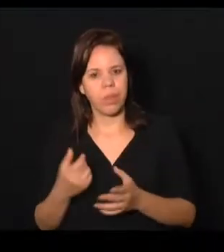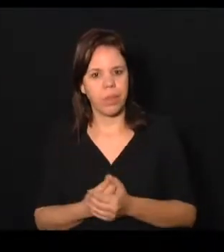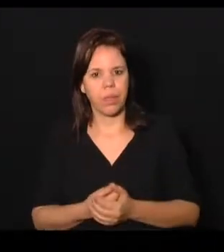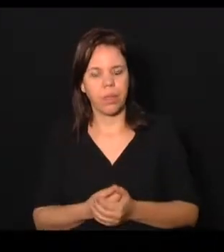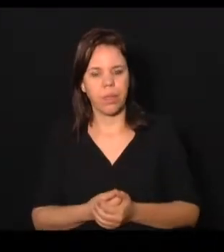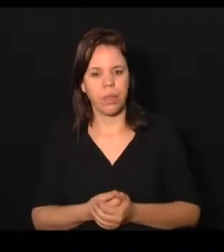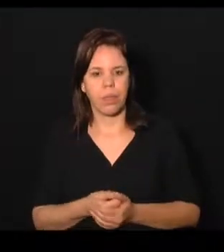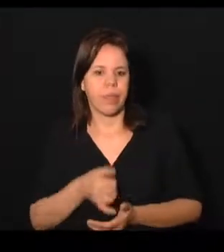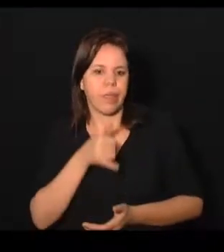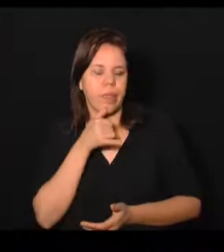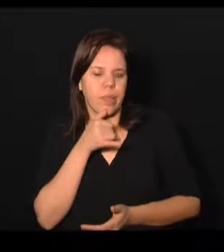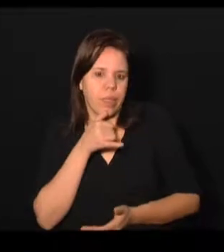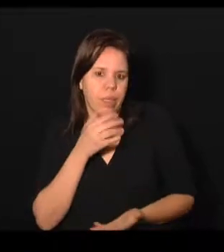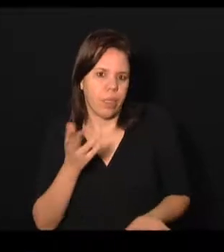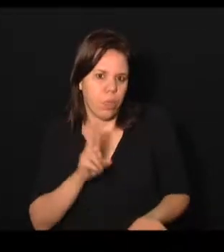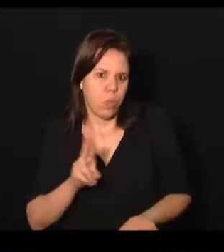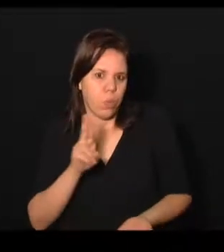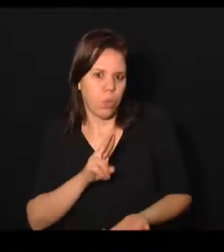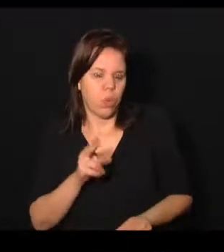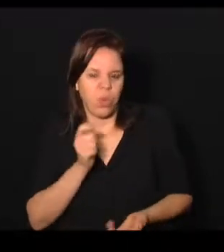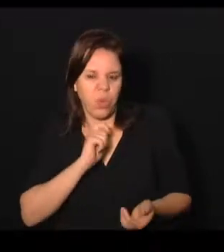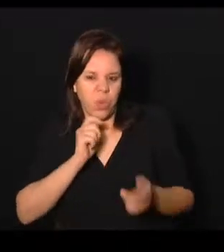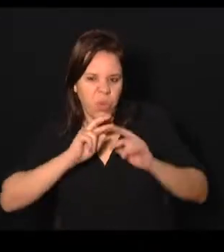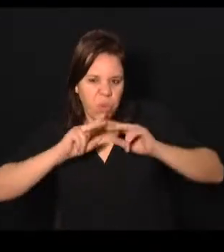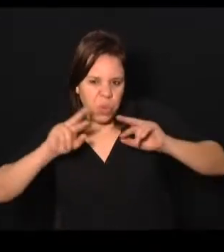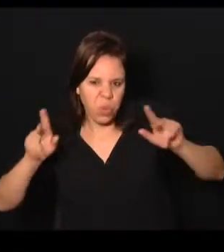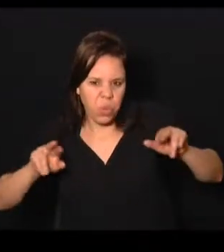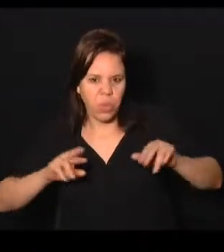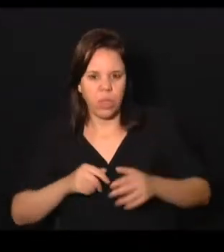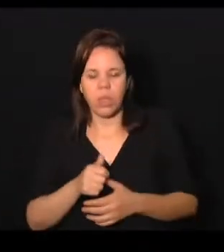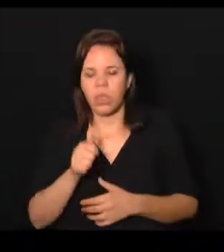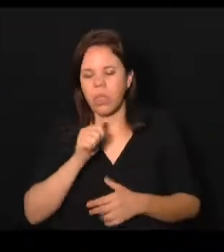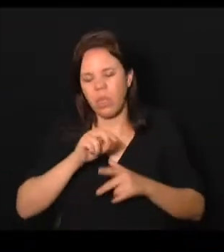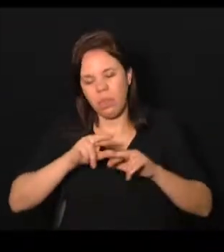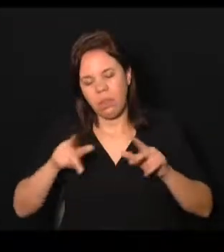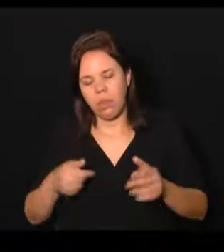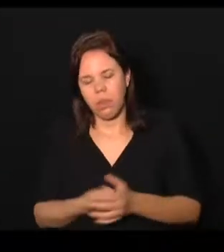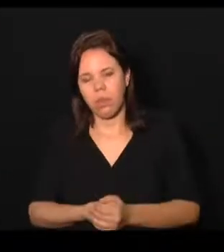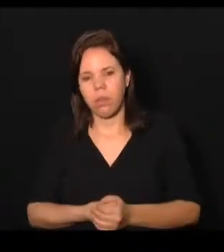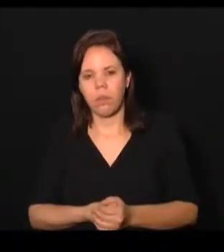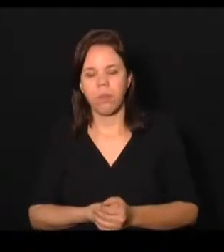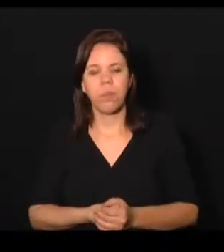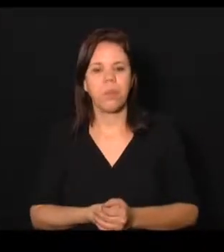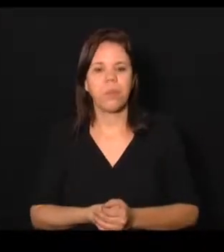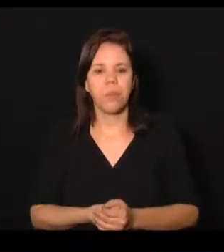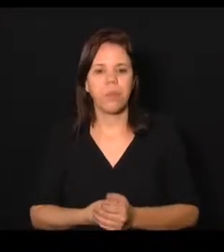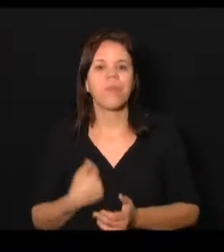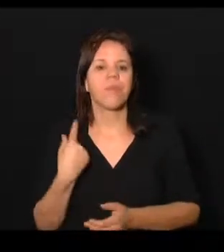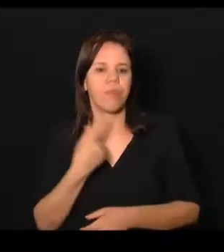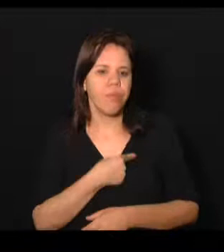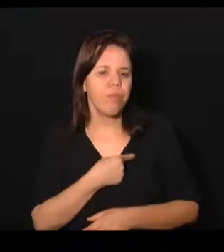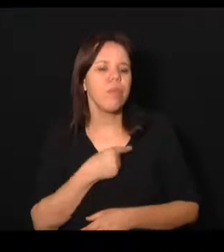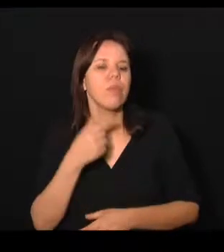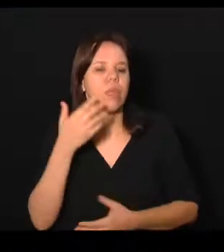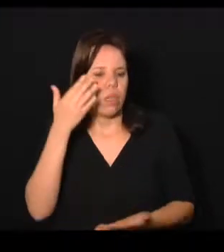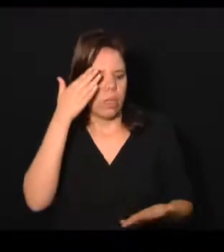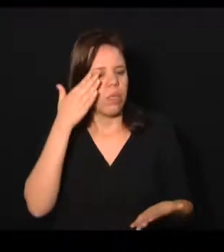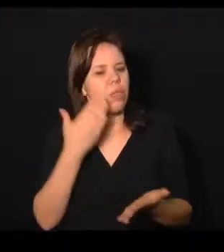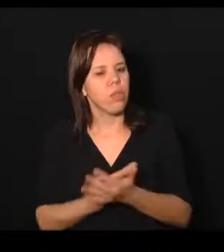essa, por exemplo, da questão do uso de drogas, de entorpecentes, e outras questões também, a gente conta